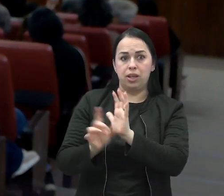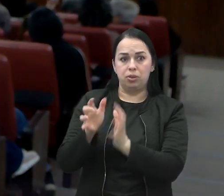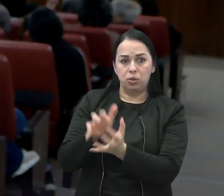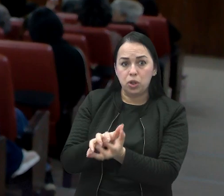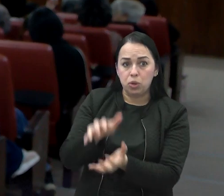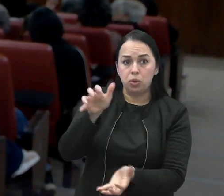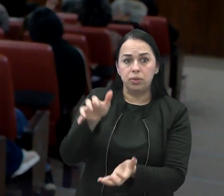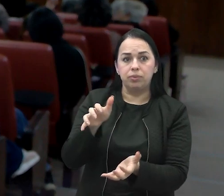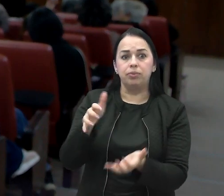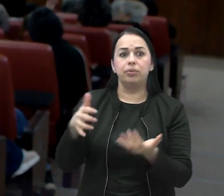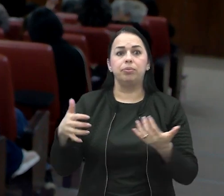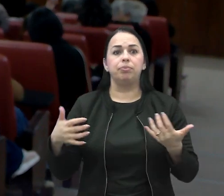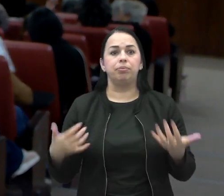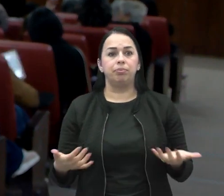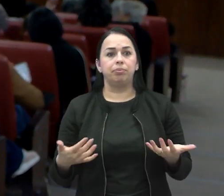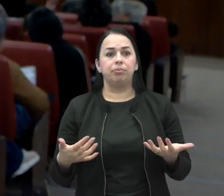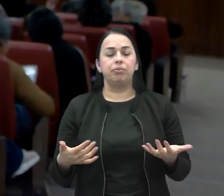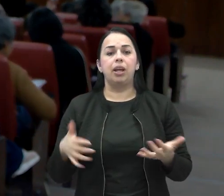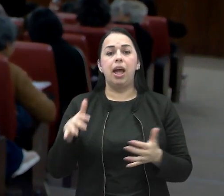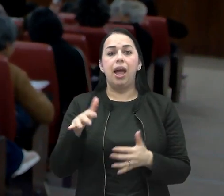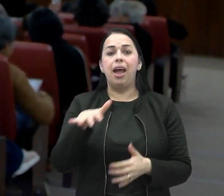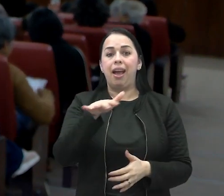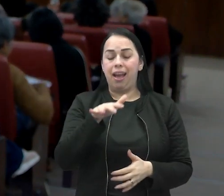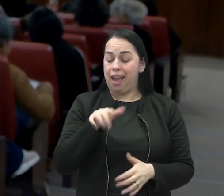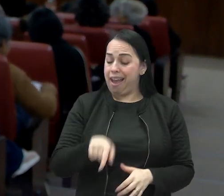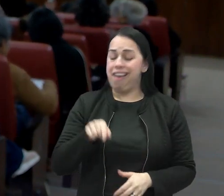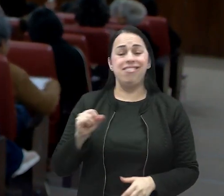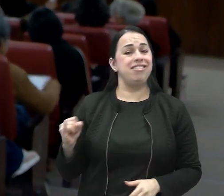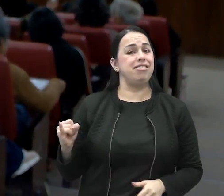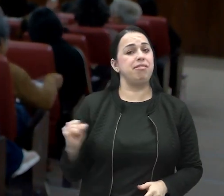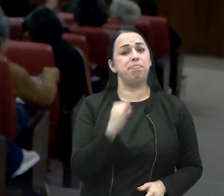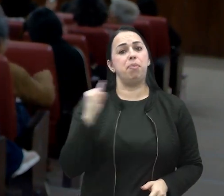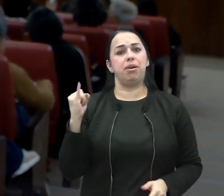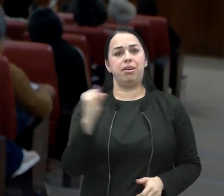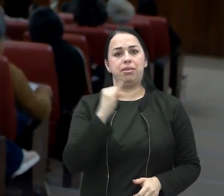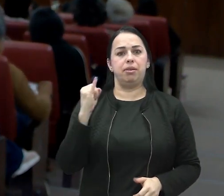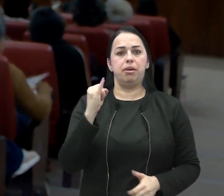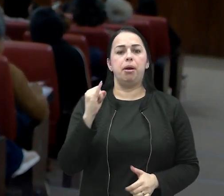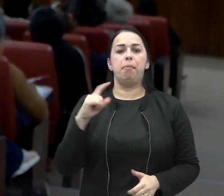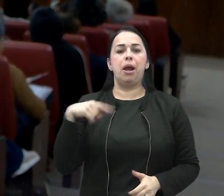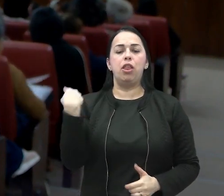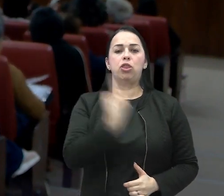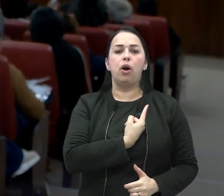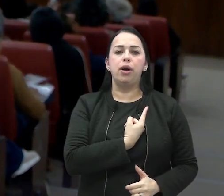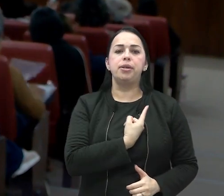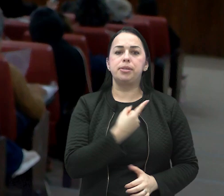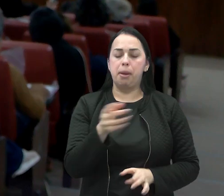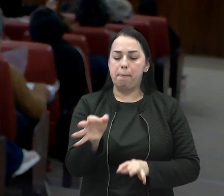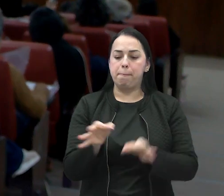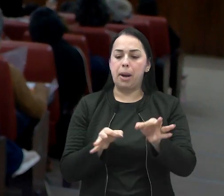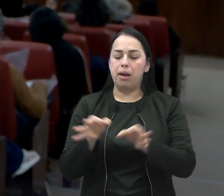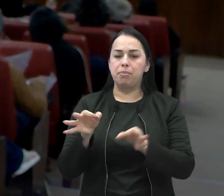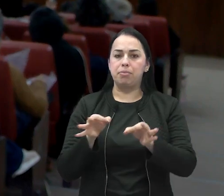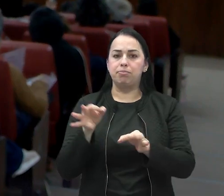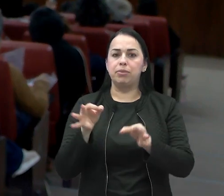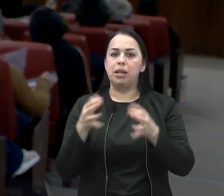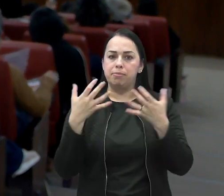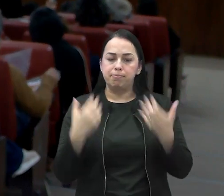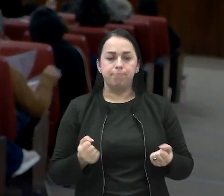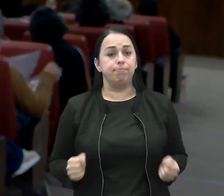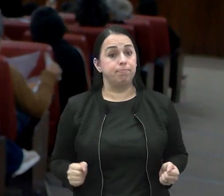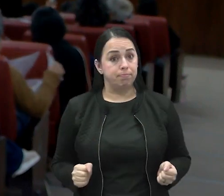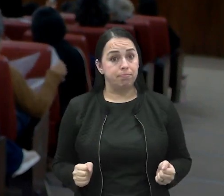dos direitos dos idosos é um espaço essencial para a gente poder